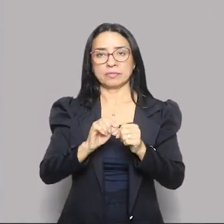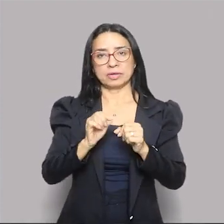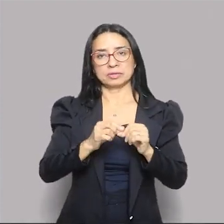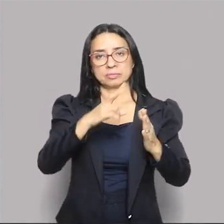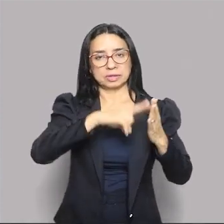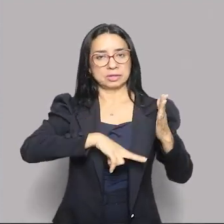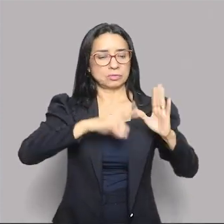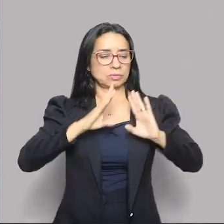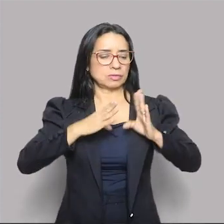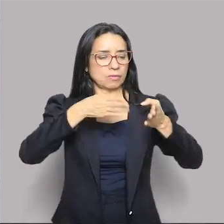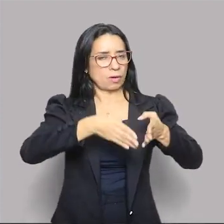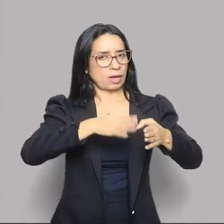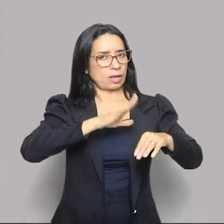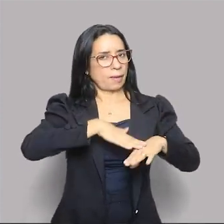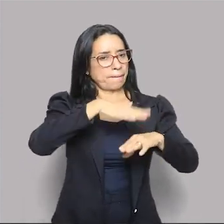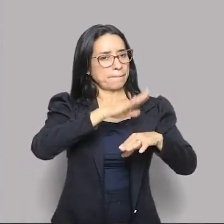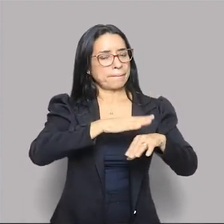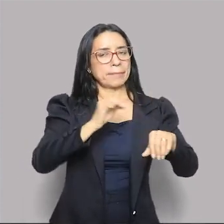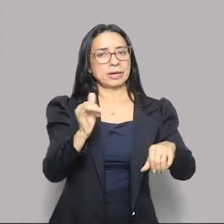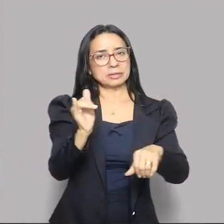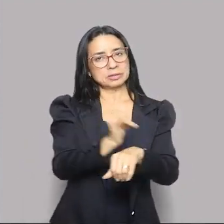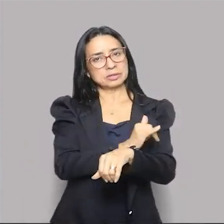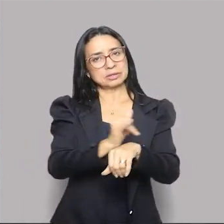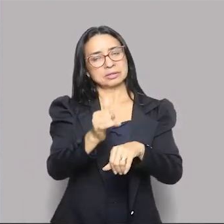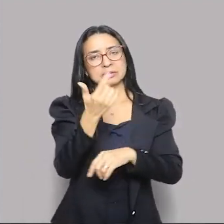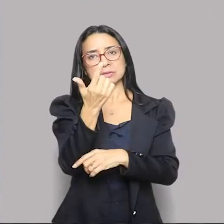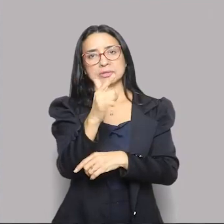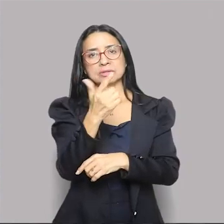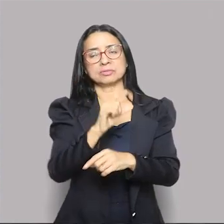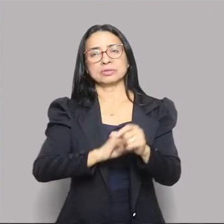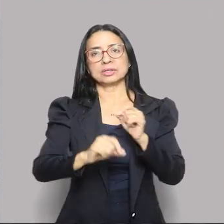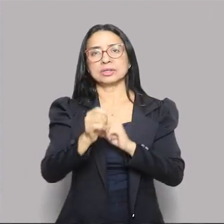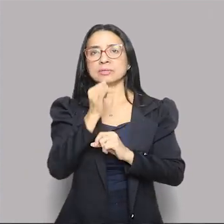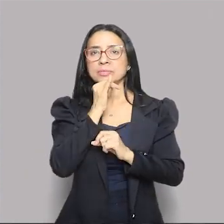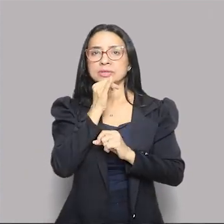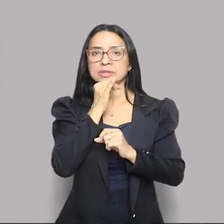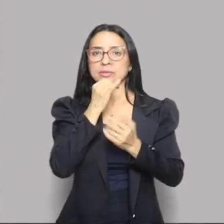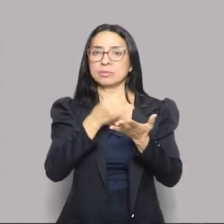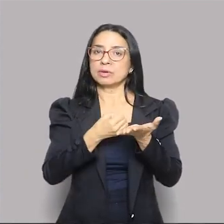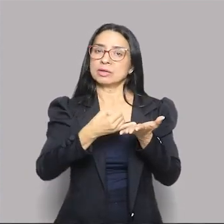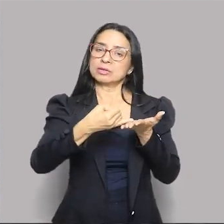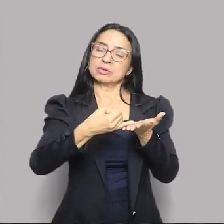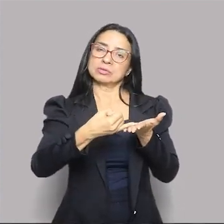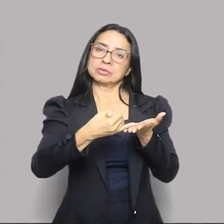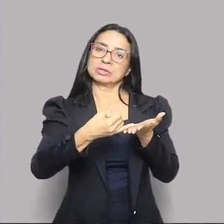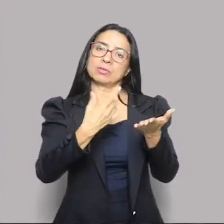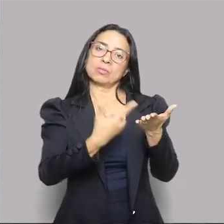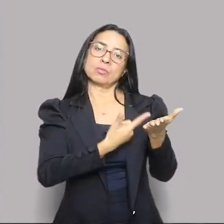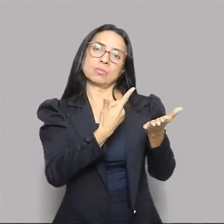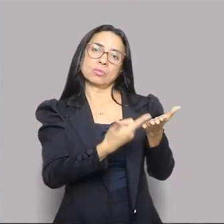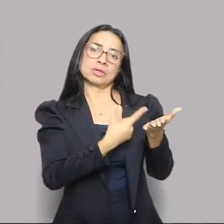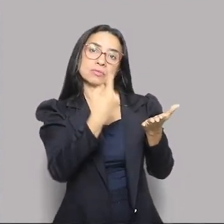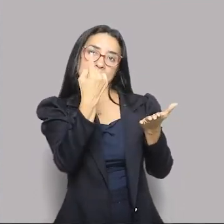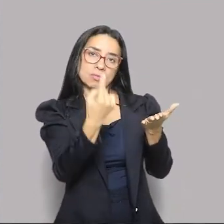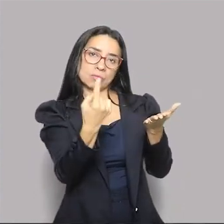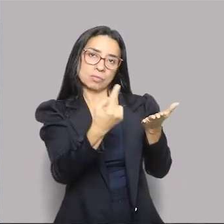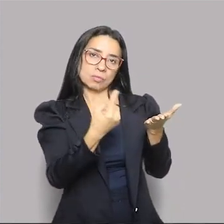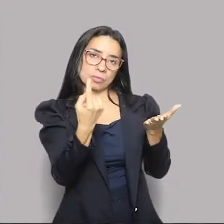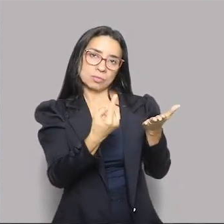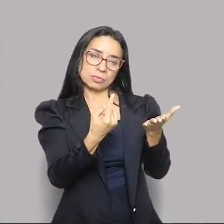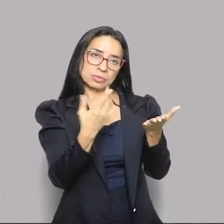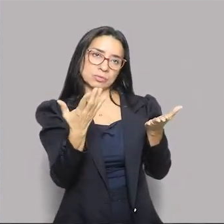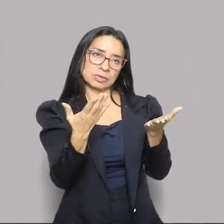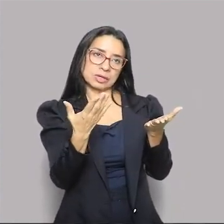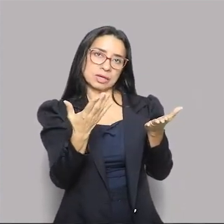mais direcionada, mais estratégica. Não existe, assim, gente, uma introdução ou um livro único que sirva para todas as